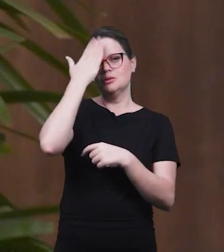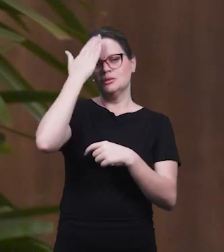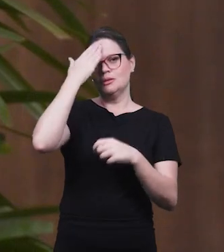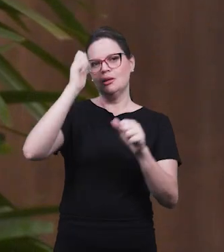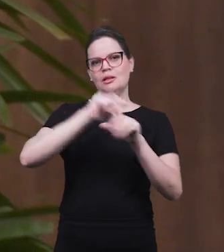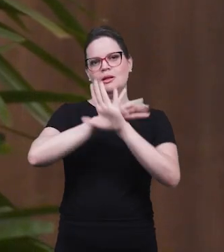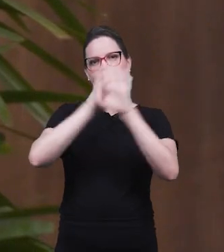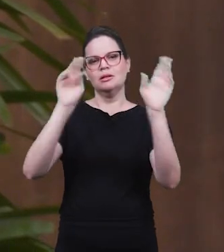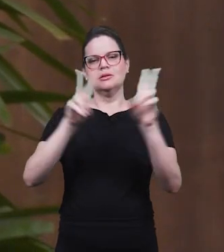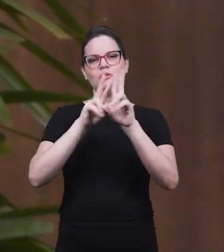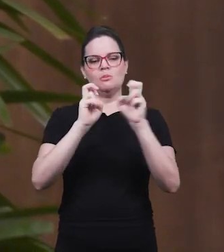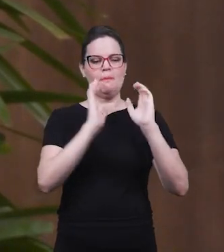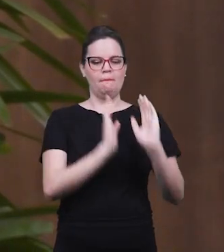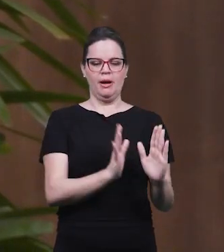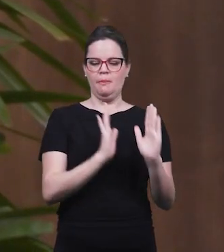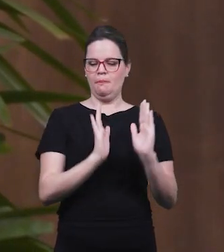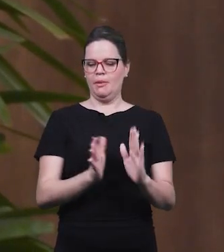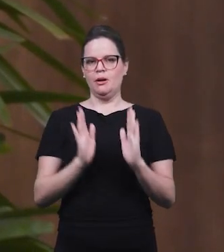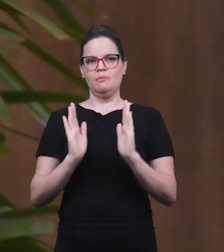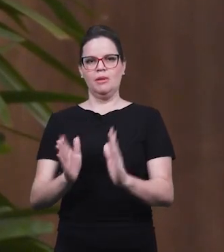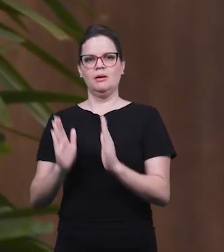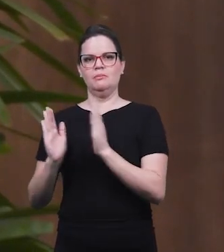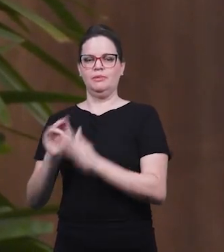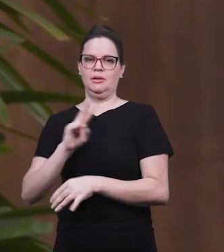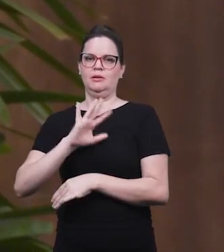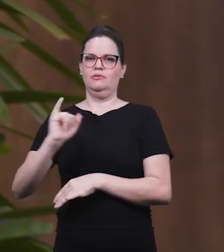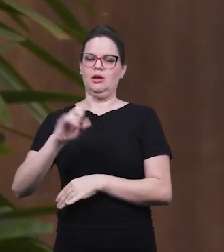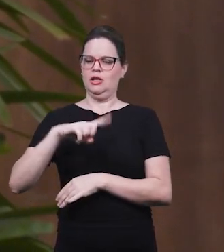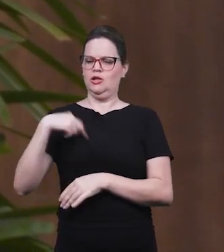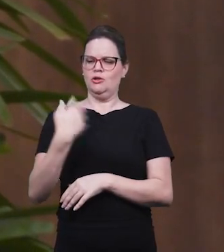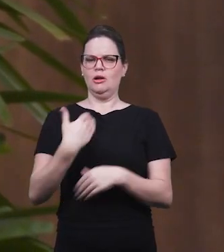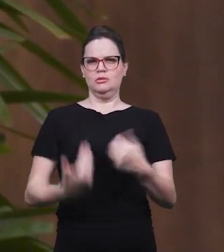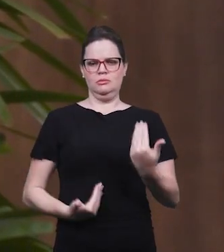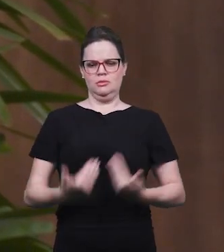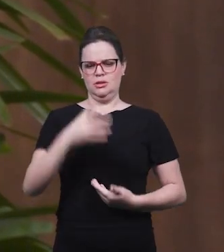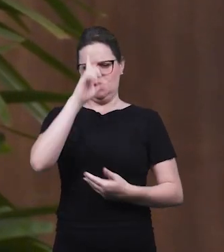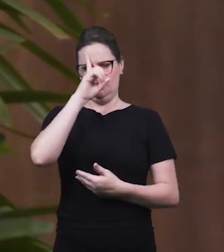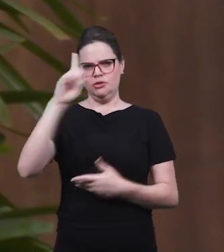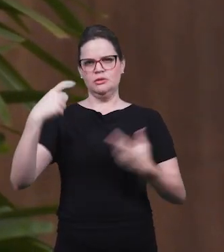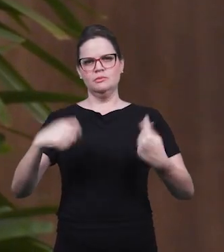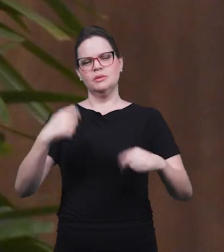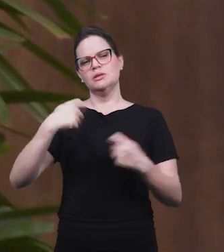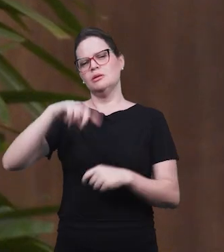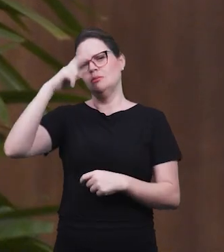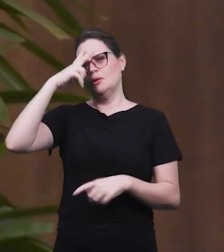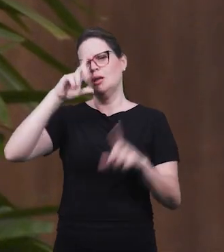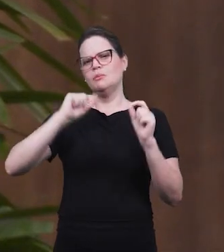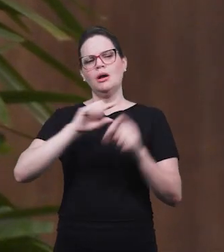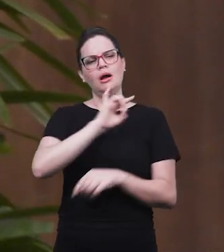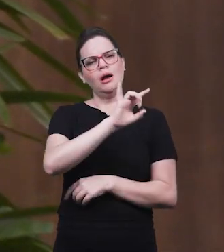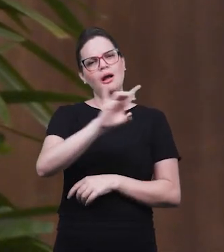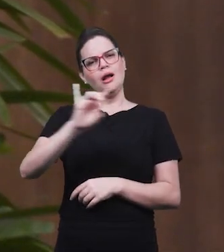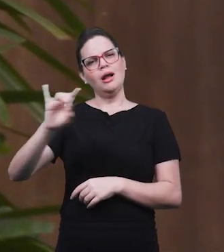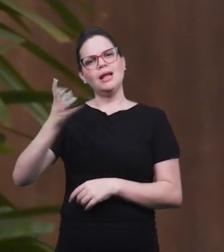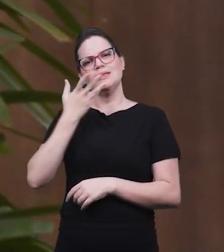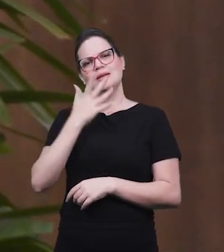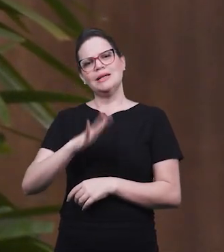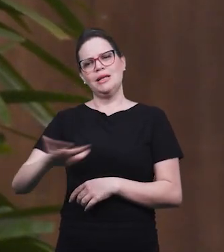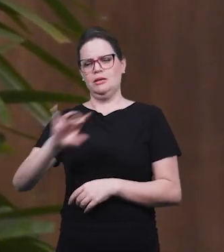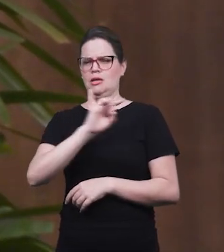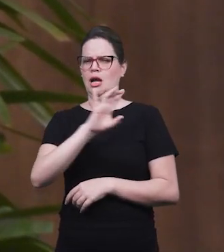sobre os passos a passos a serem seguidos. Como servos de Deus, devemos lembrar que cada pessoa é uma criação